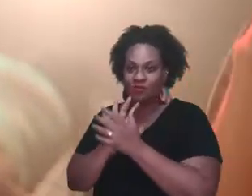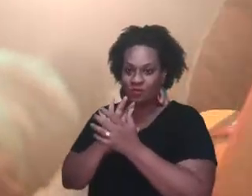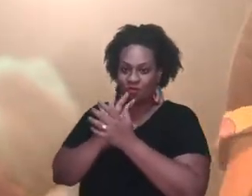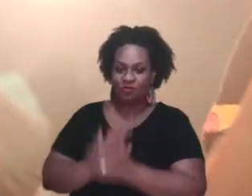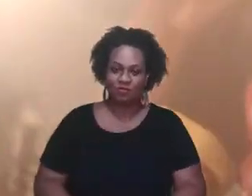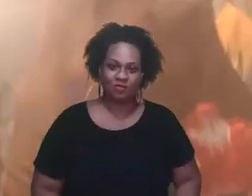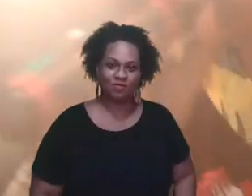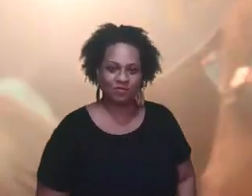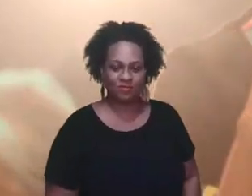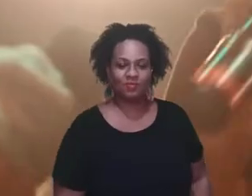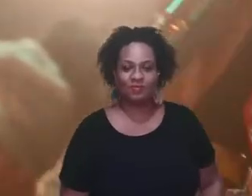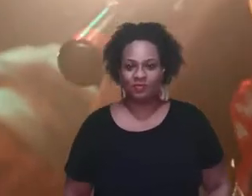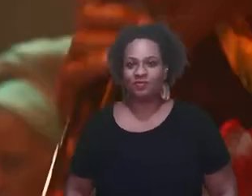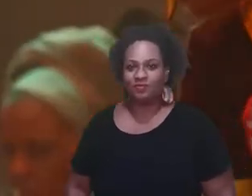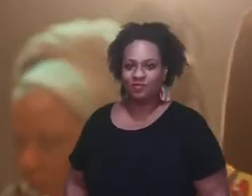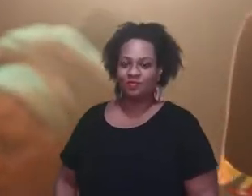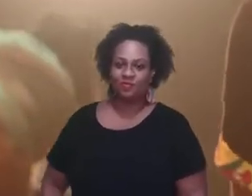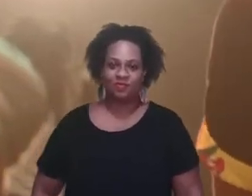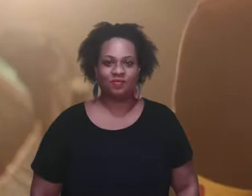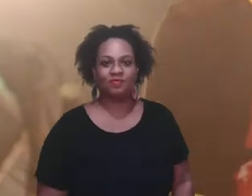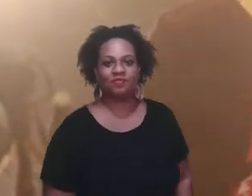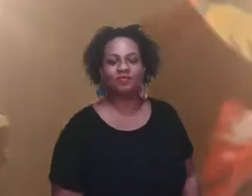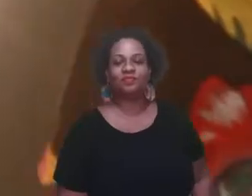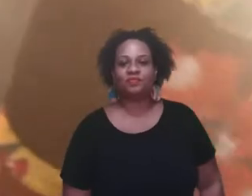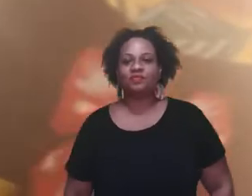paranauê paraná rom